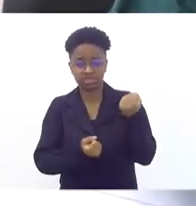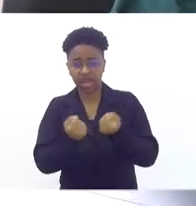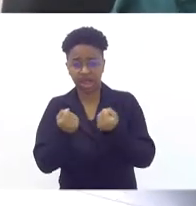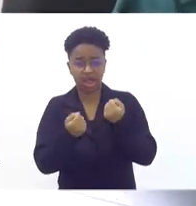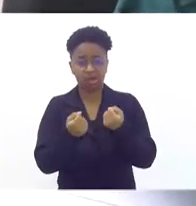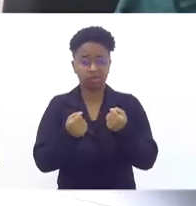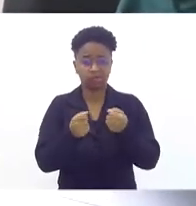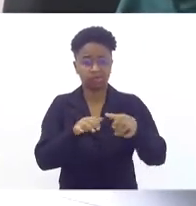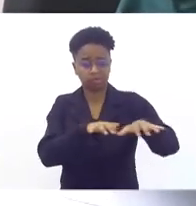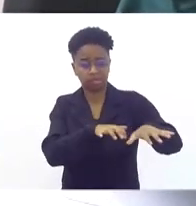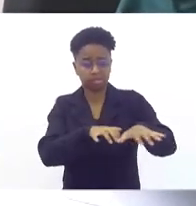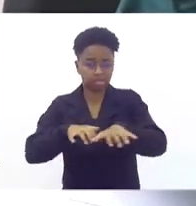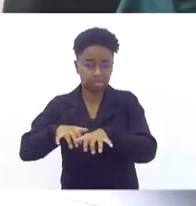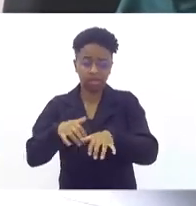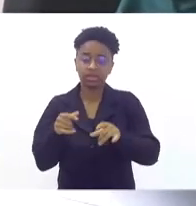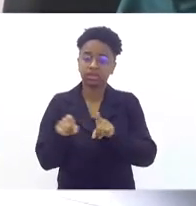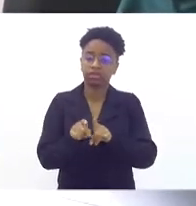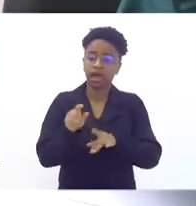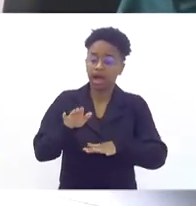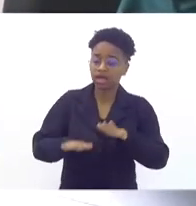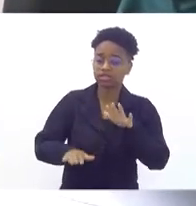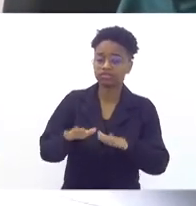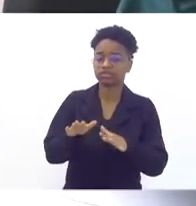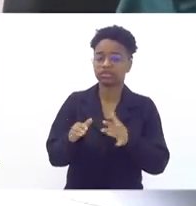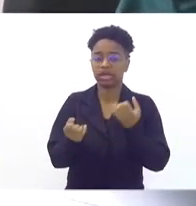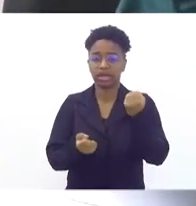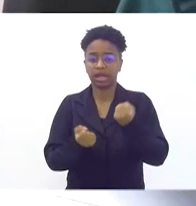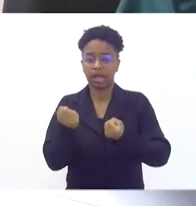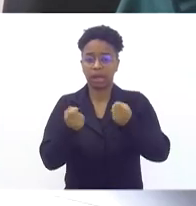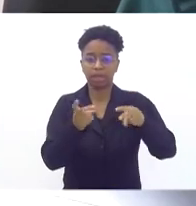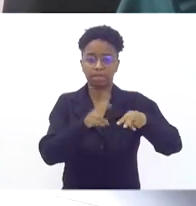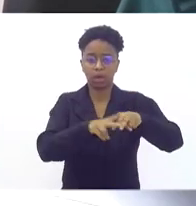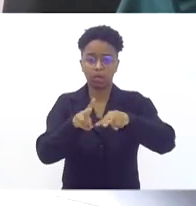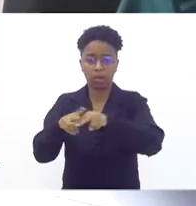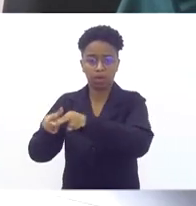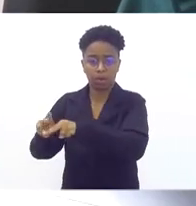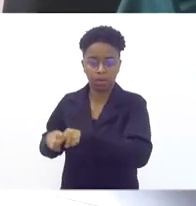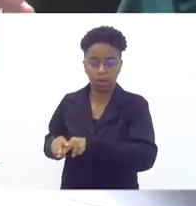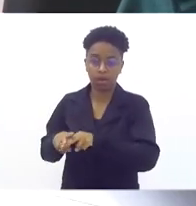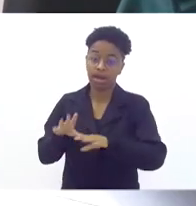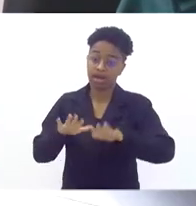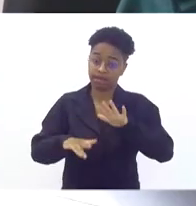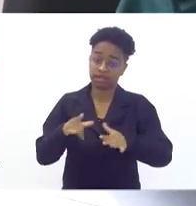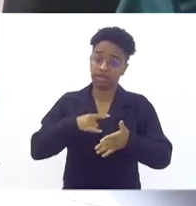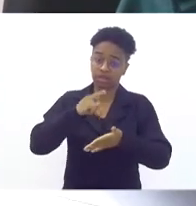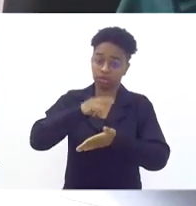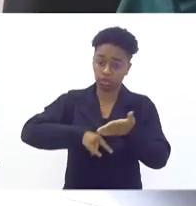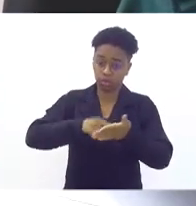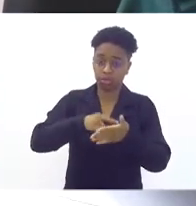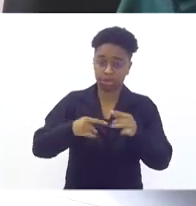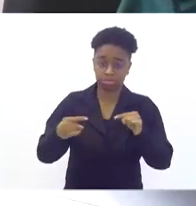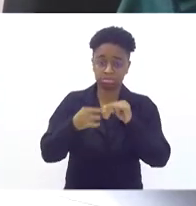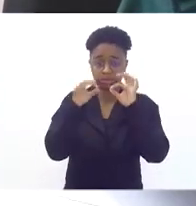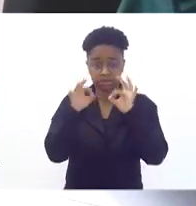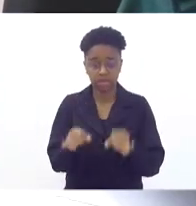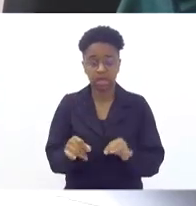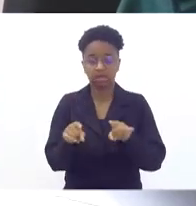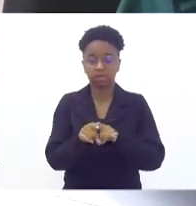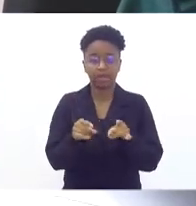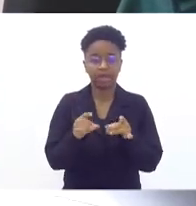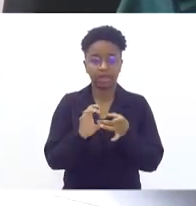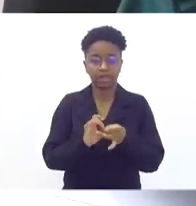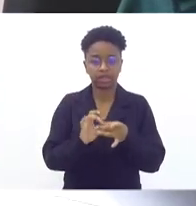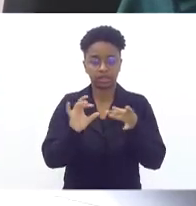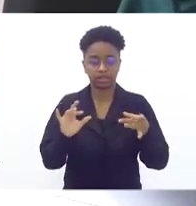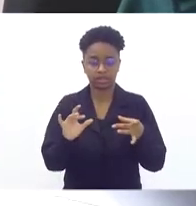muitas das vezes os carros que estão sendo apreendidos às vezes com documento regular e licenciamento